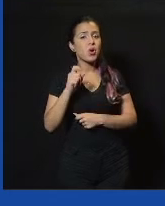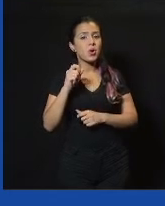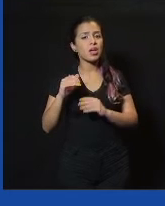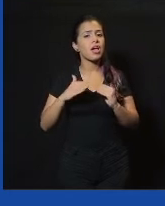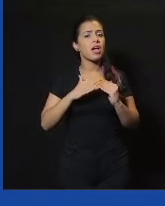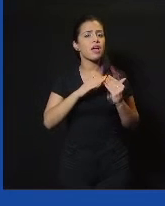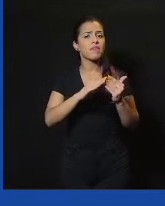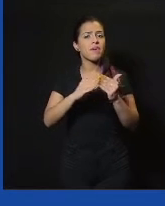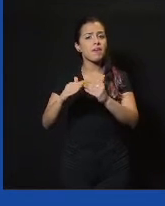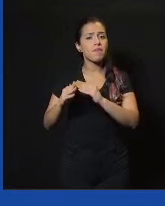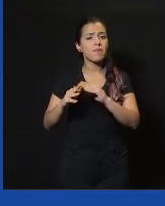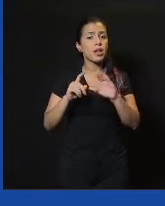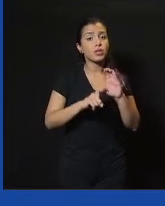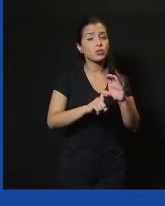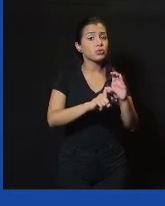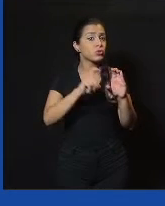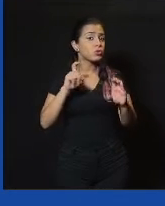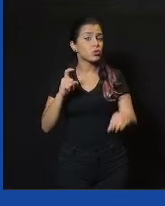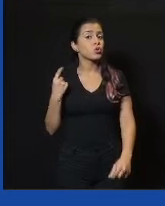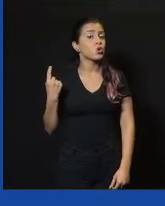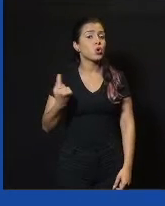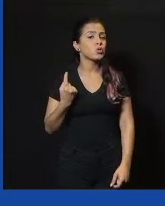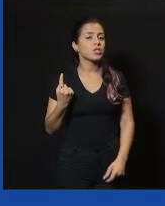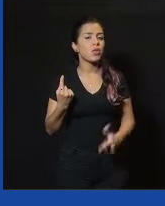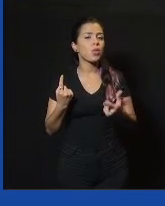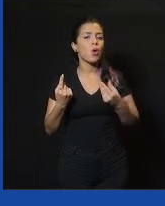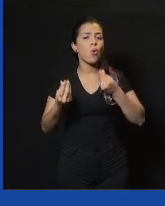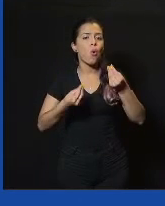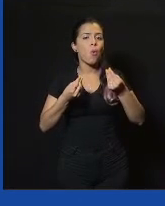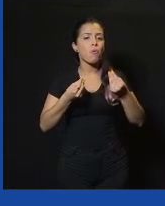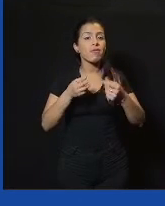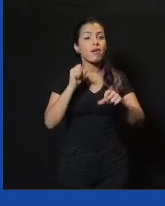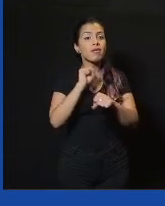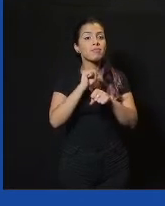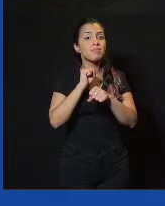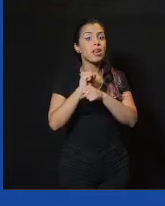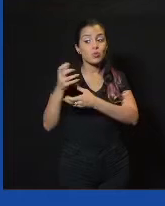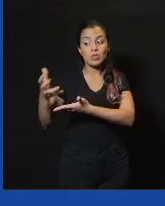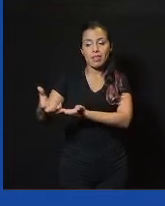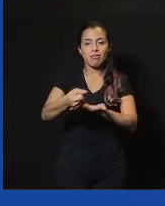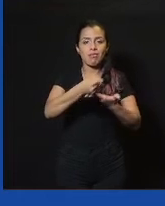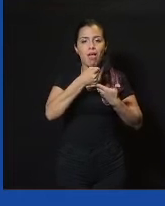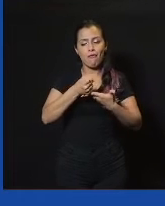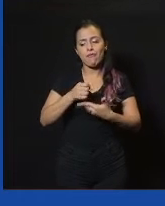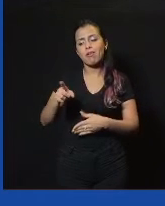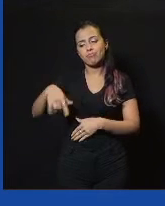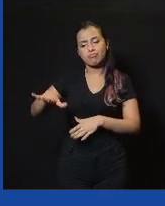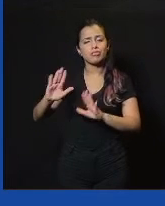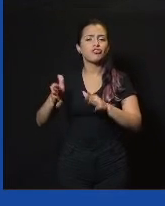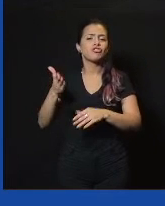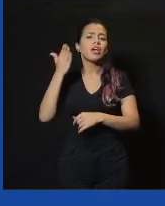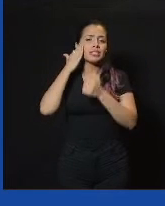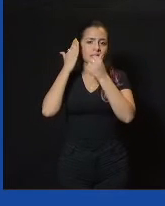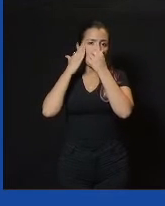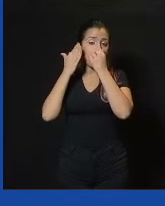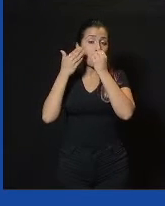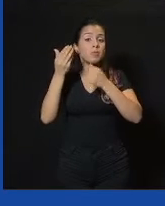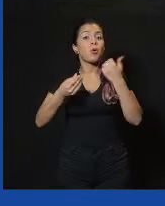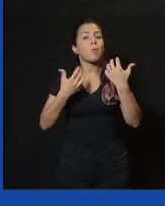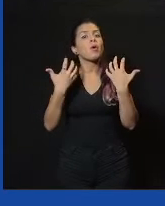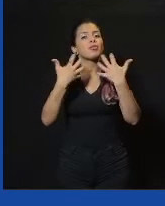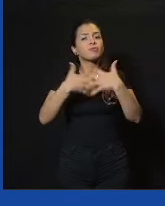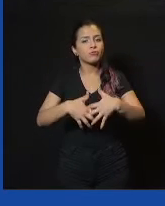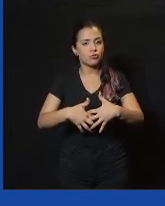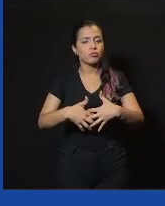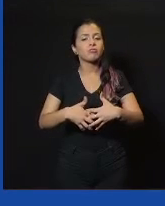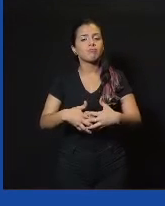reboque de ninguém nem esperar que ninguém vá salvá-la. Nós estamos por nossa própria conta, politicamente, socialmente. Tá? Então, nós temos que desenvolver,